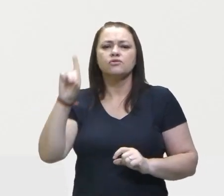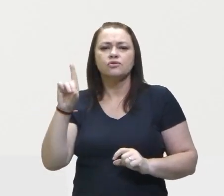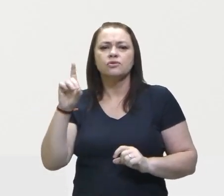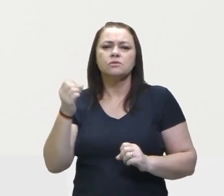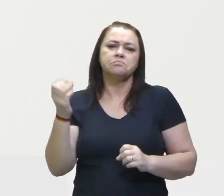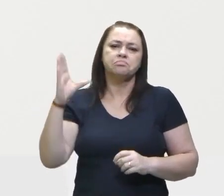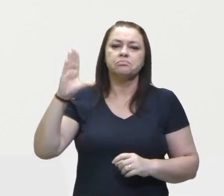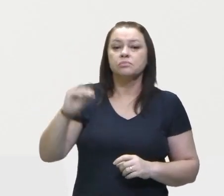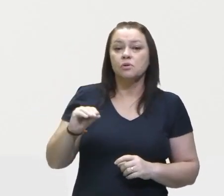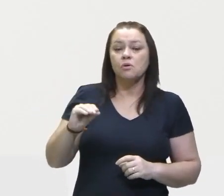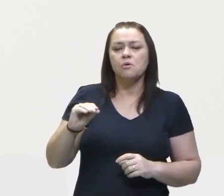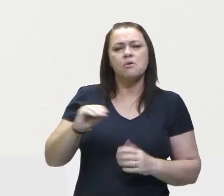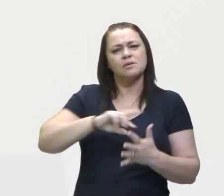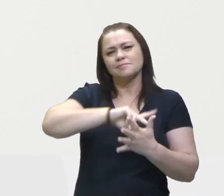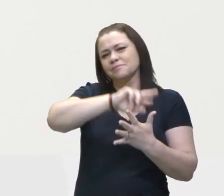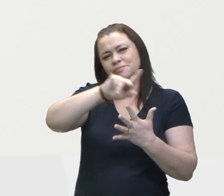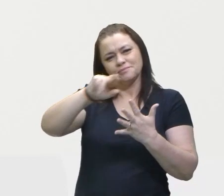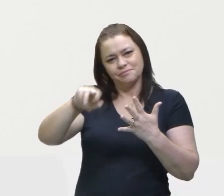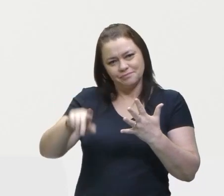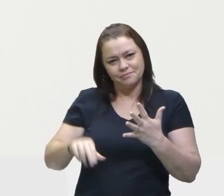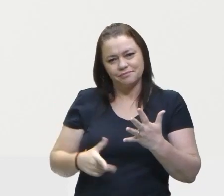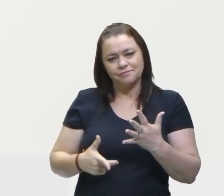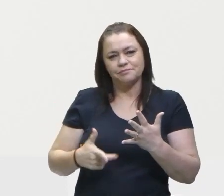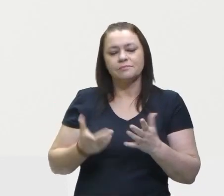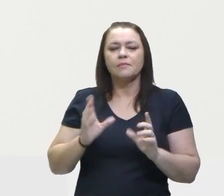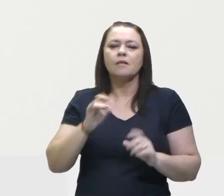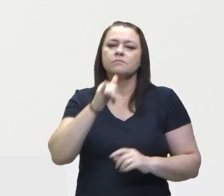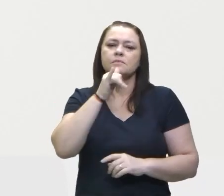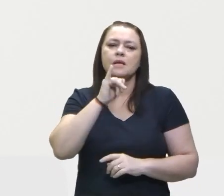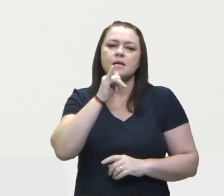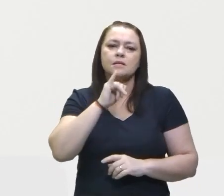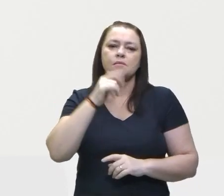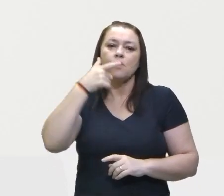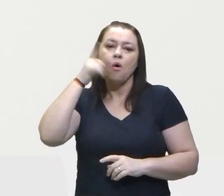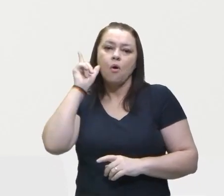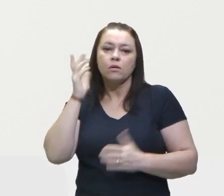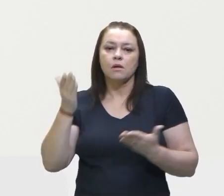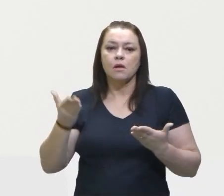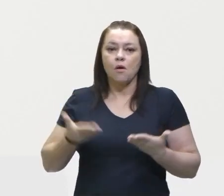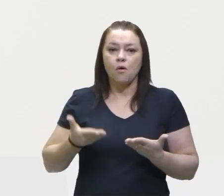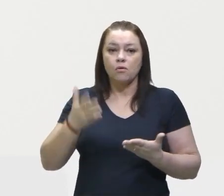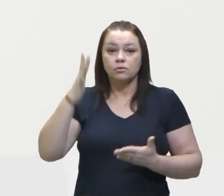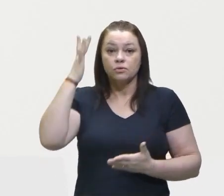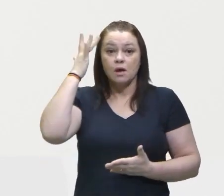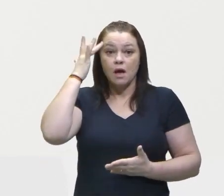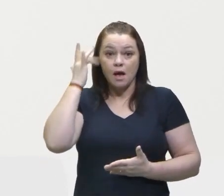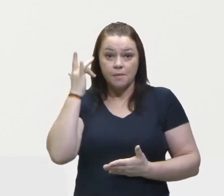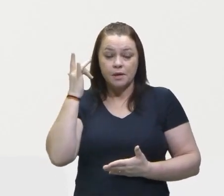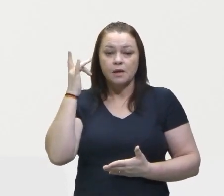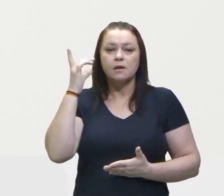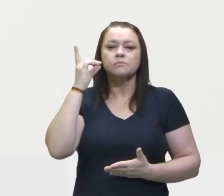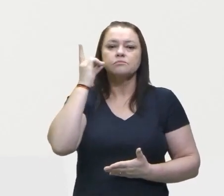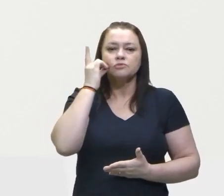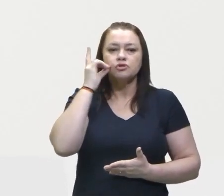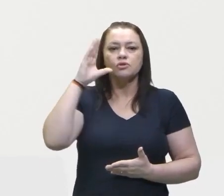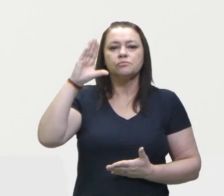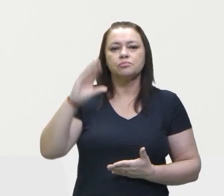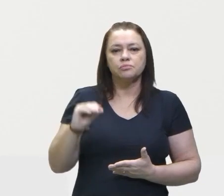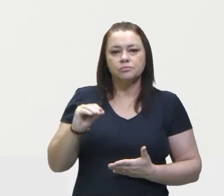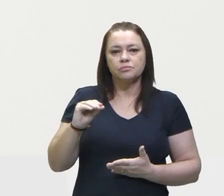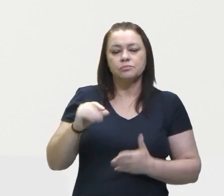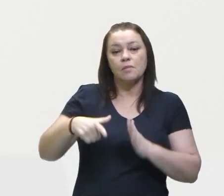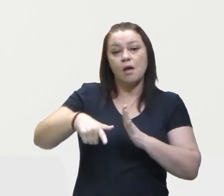noite e etc. Ontem, hoje, amanhã, dia,